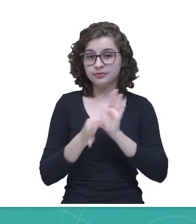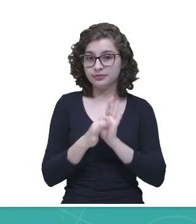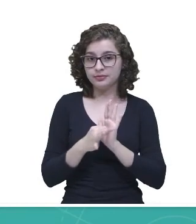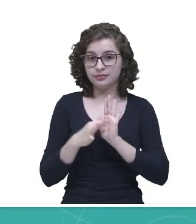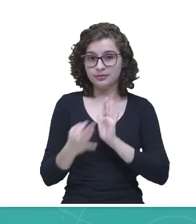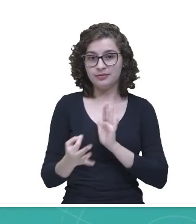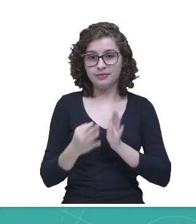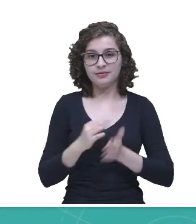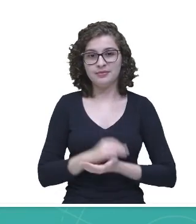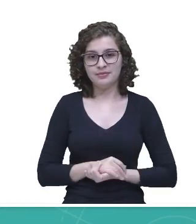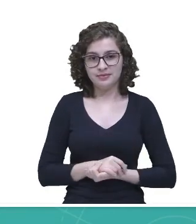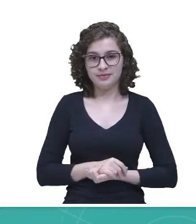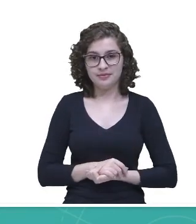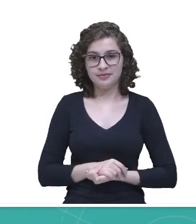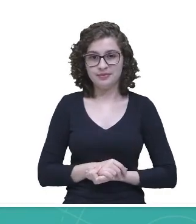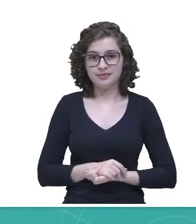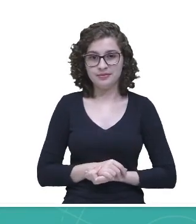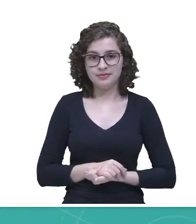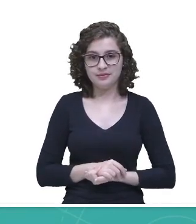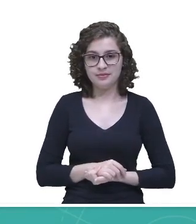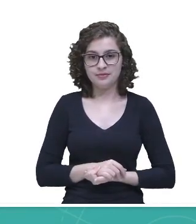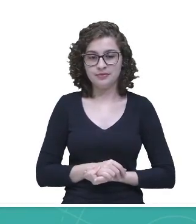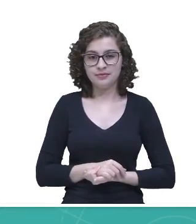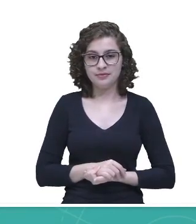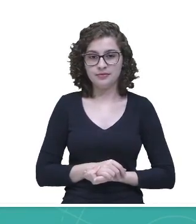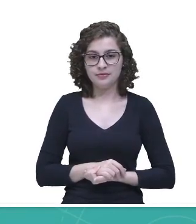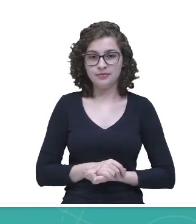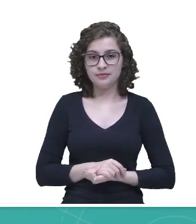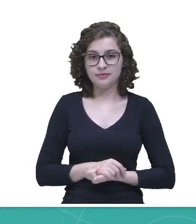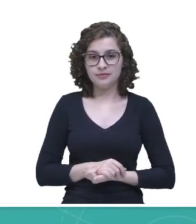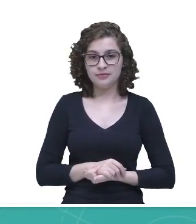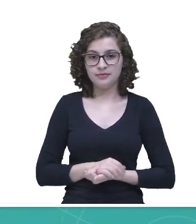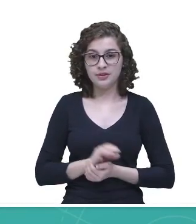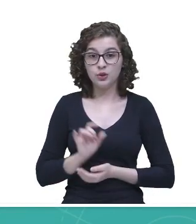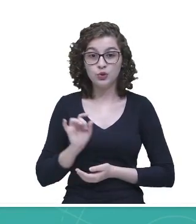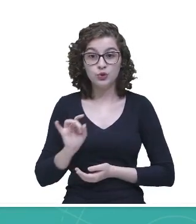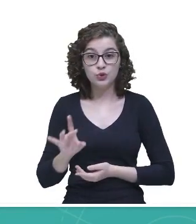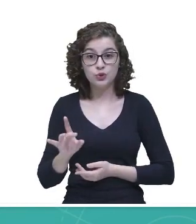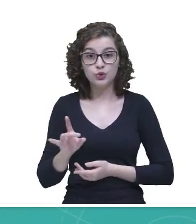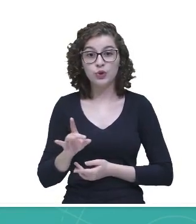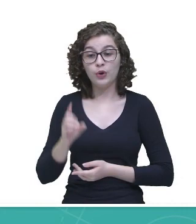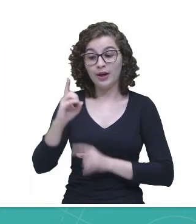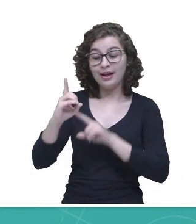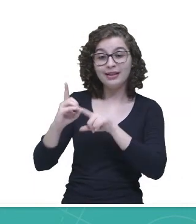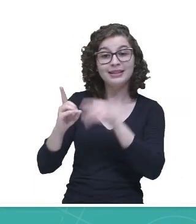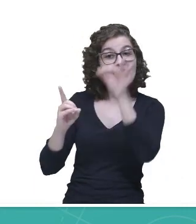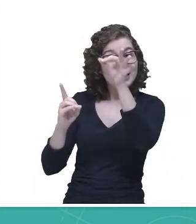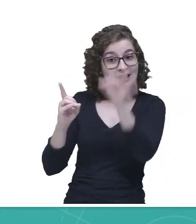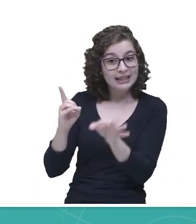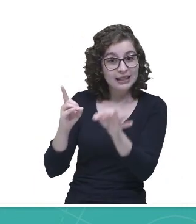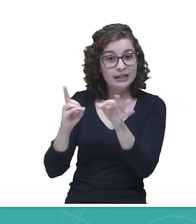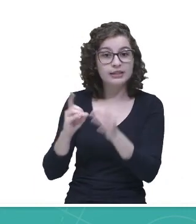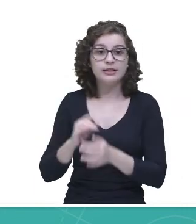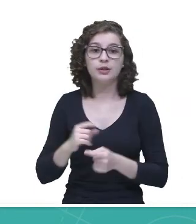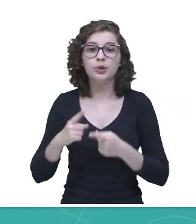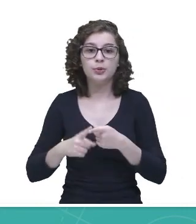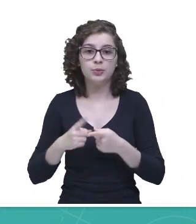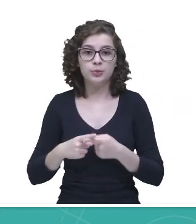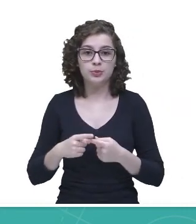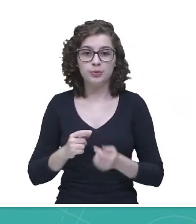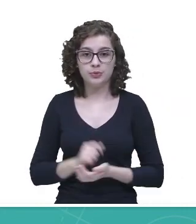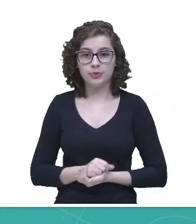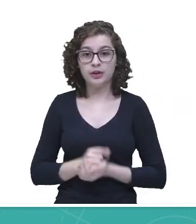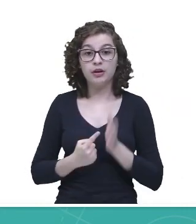sei que vocês gostam de anotar, não é isso? Olha aí. Somente a proposição D está correta. A questão remete ao